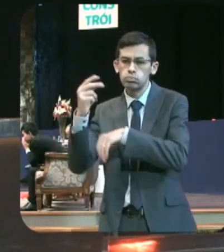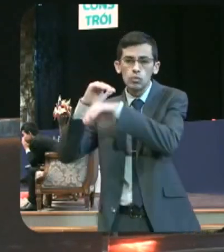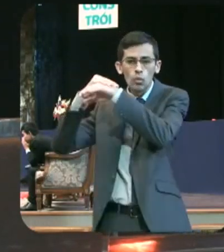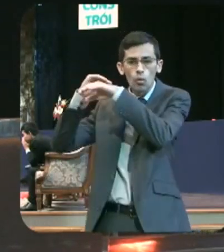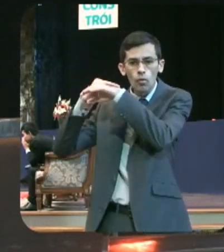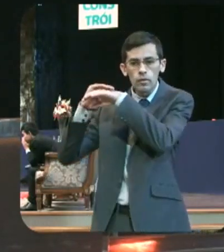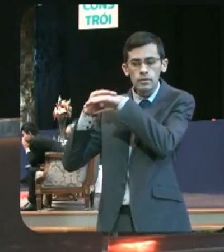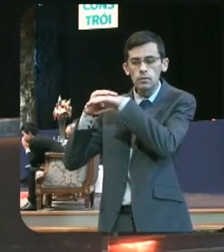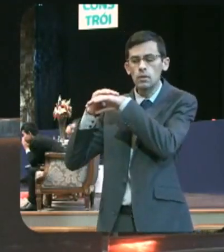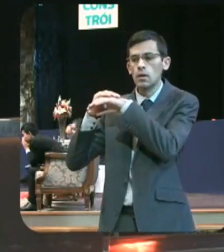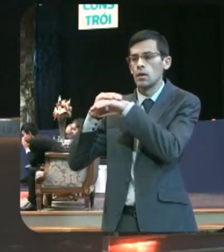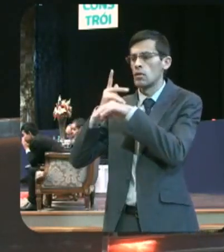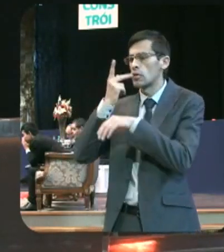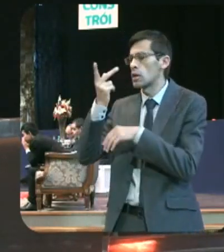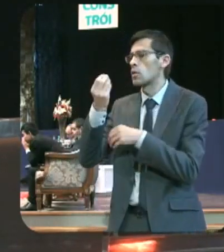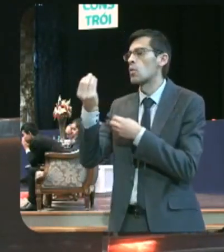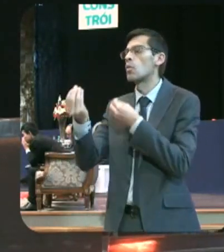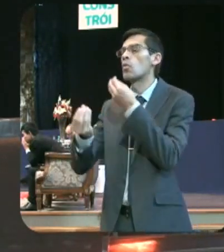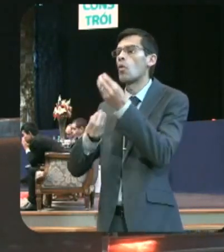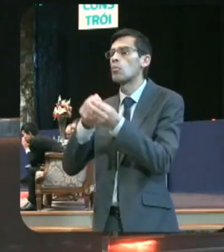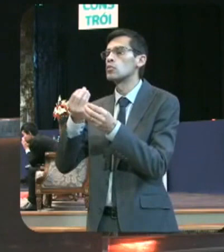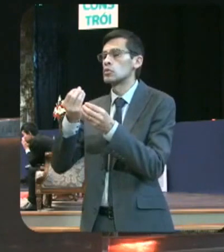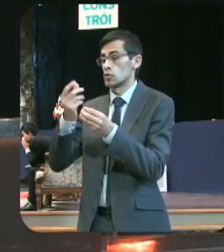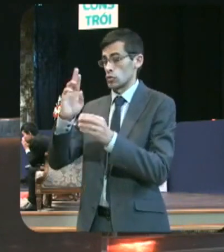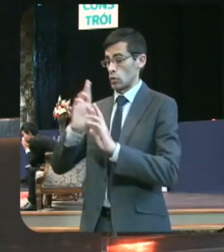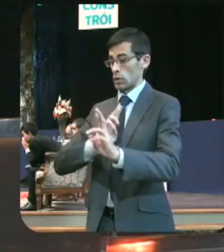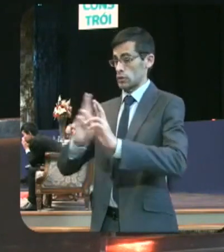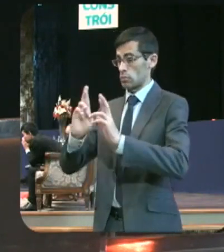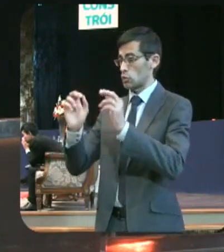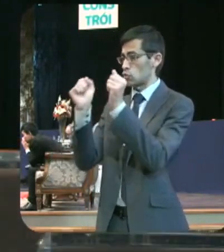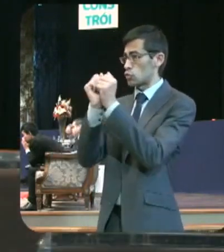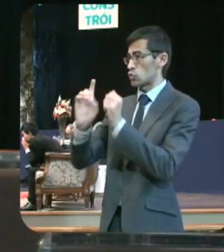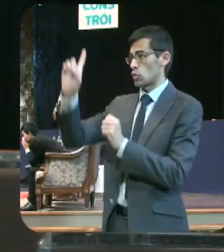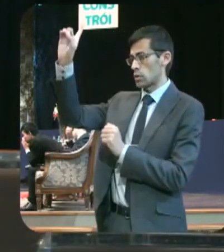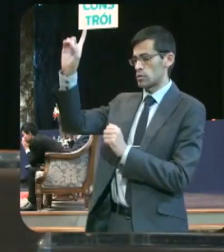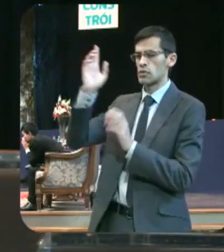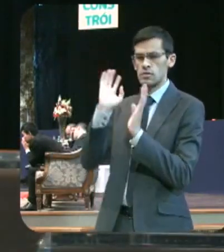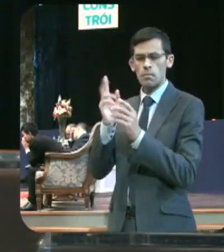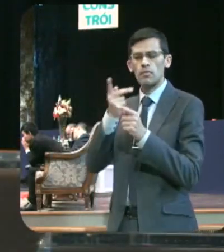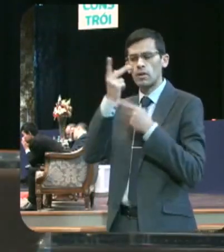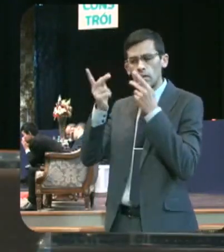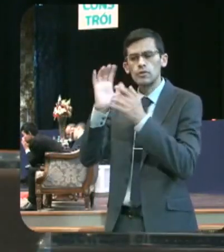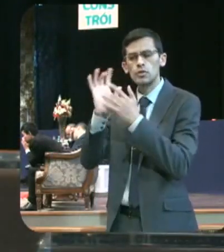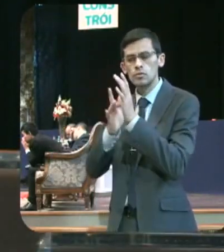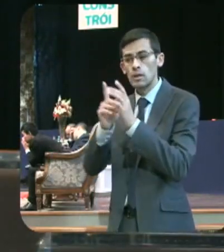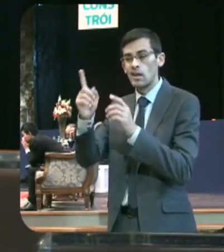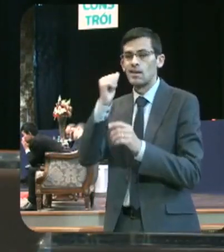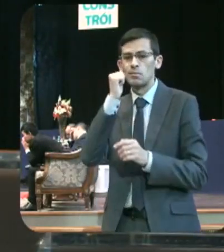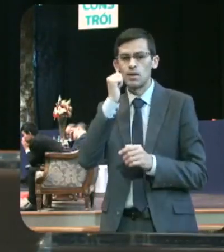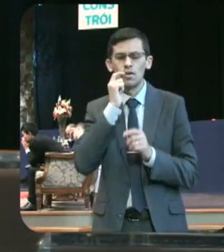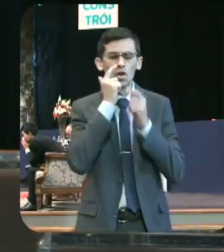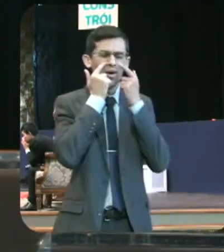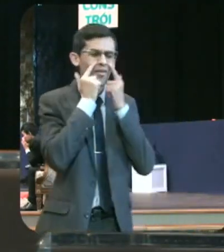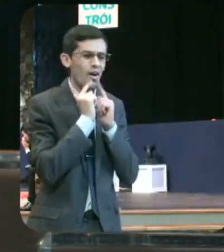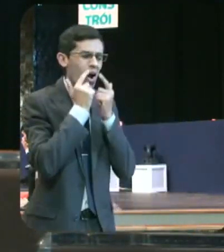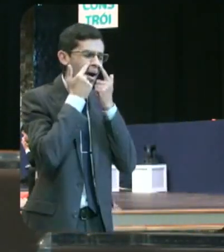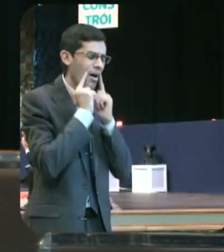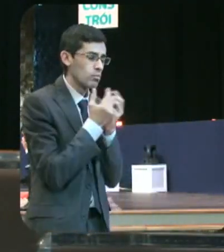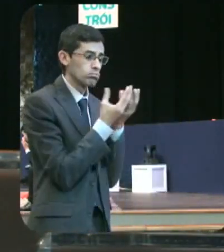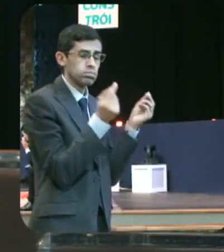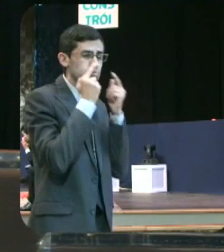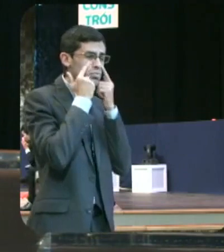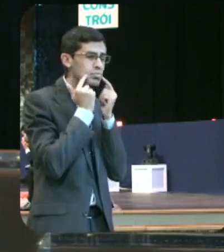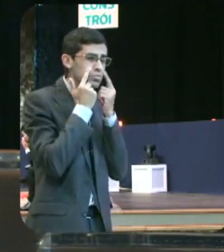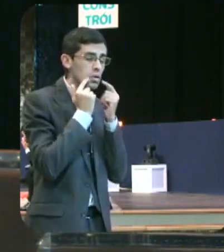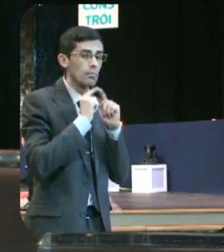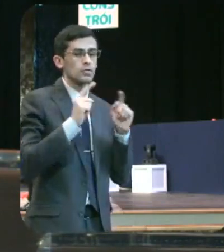ela, e disse: como é que você e Deus estão? Porque eu falava de Jesus para ela. Naquela hora ela começou a chorar, e chorar, e chorar.